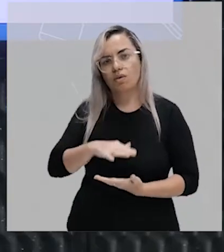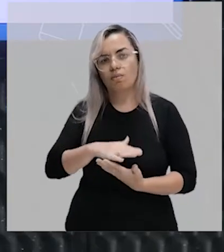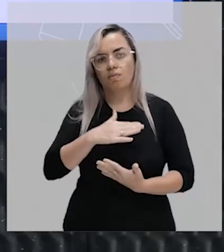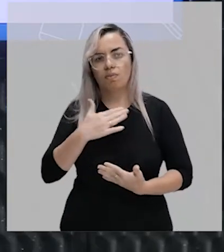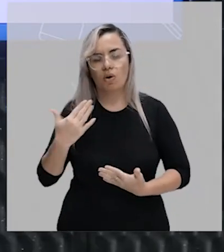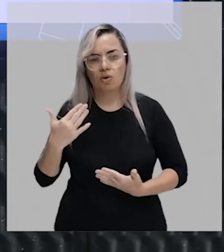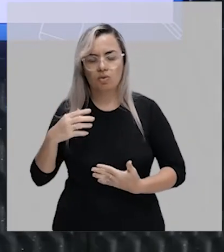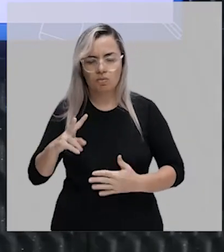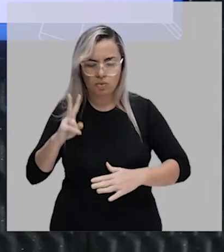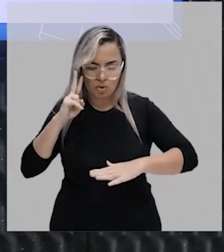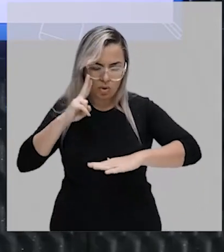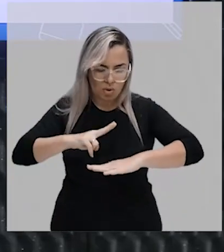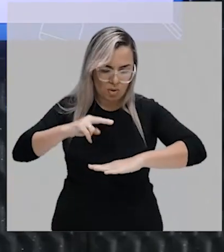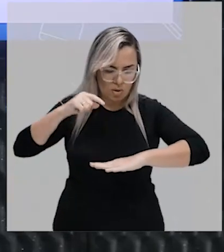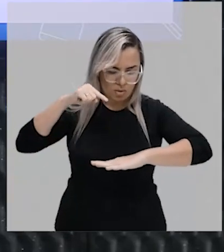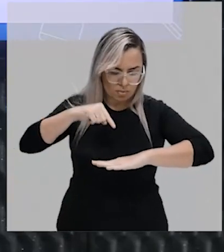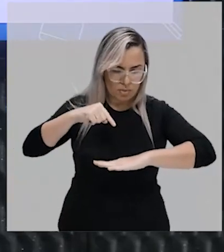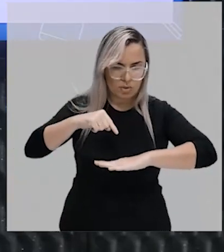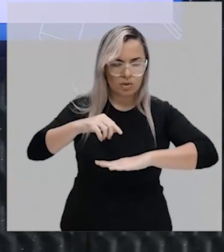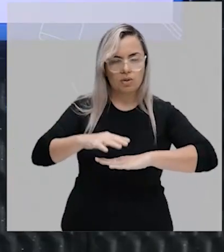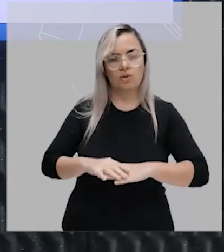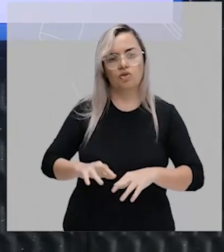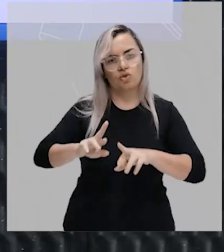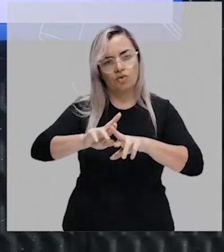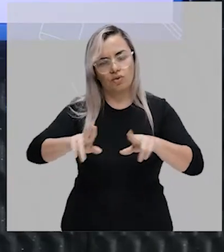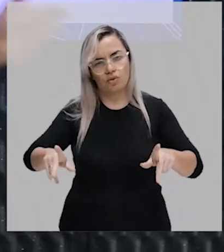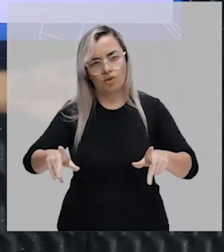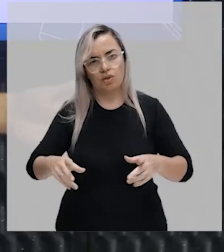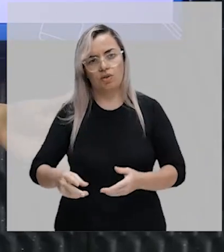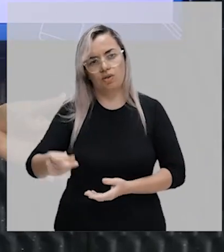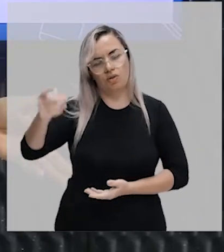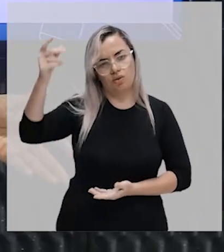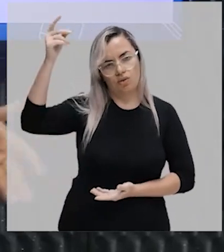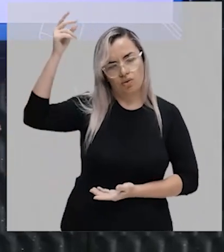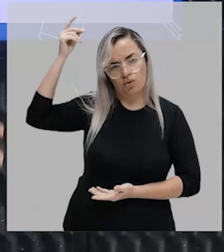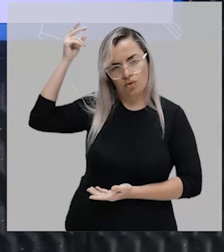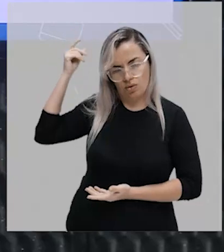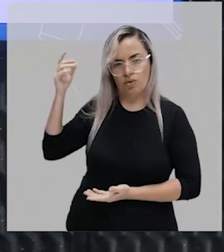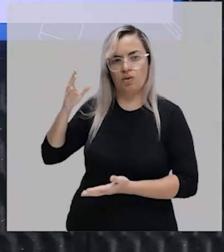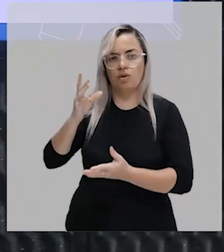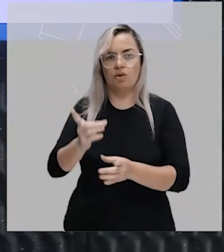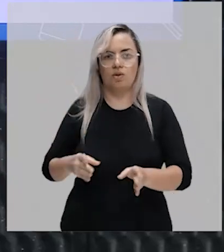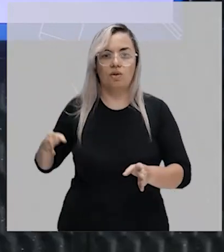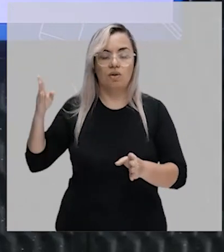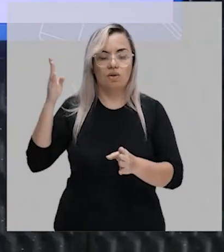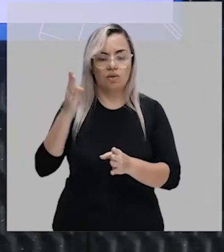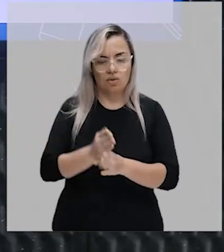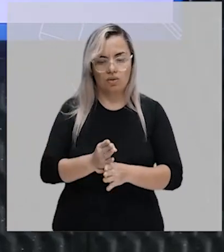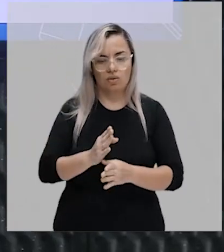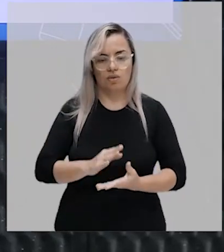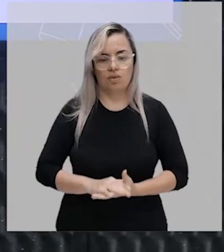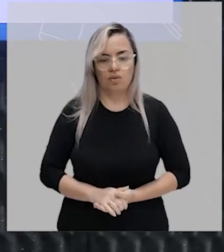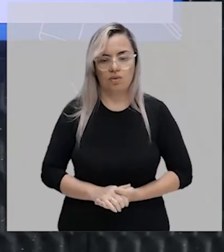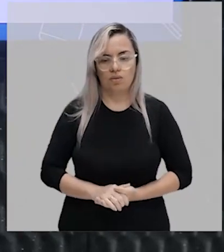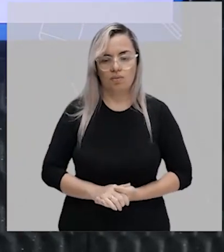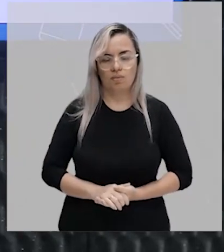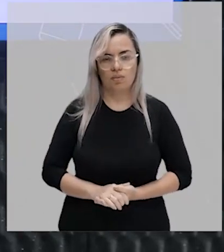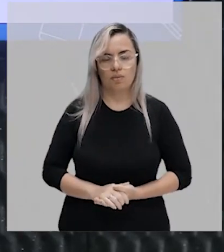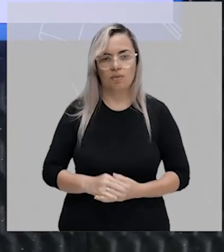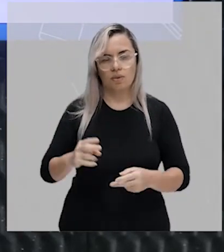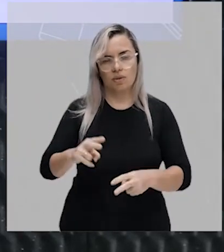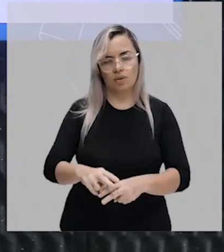percebe que os animais atuais são totalmente diferentes dos animais de antigamente, tá?